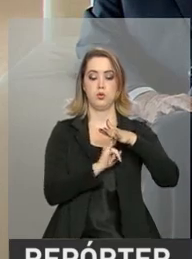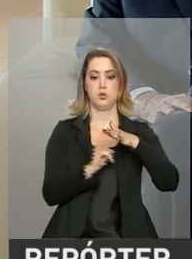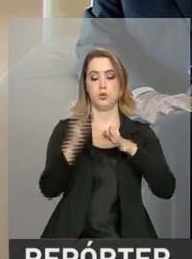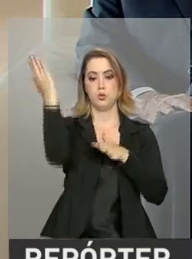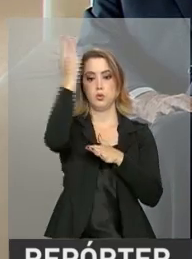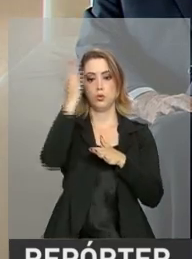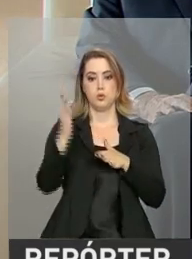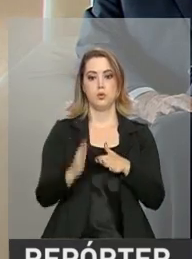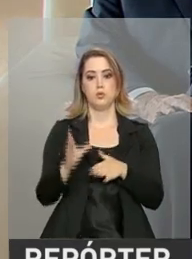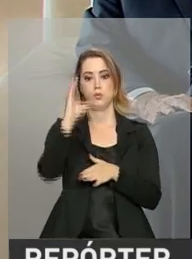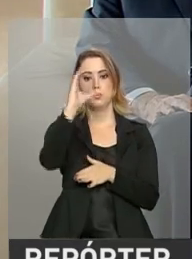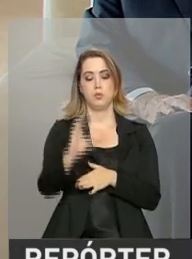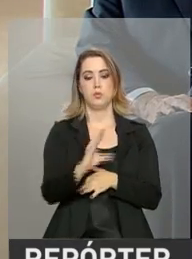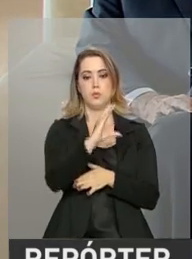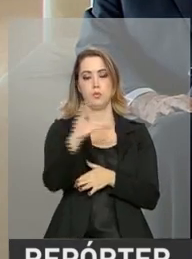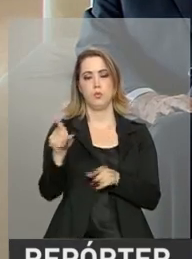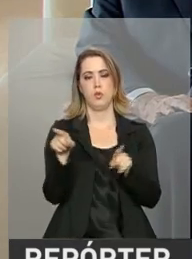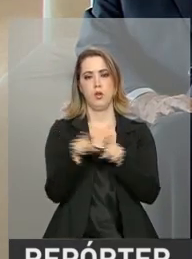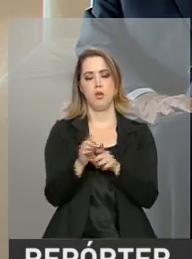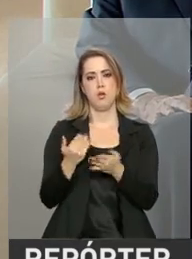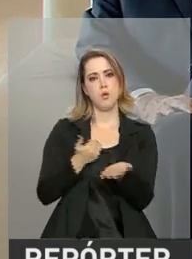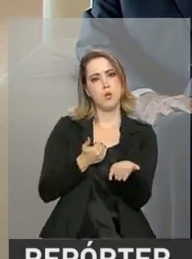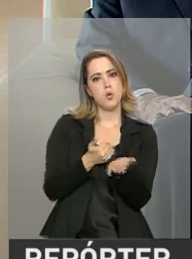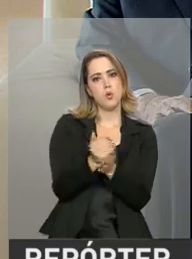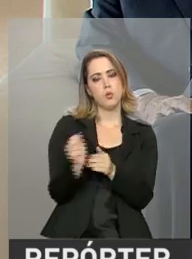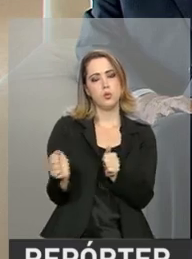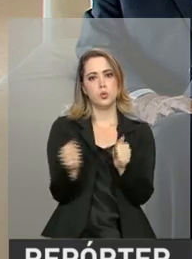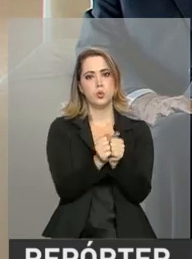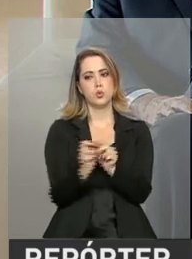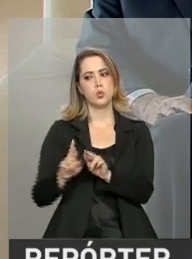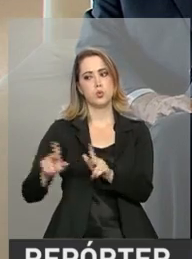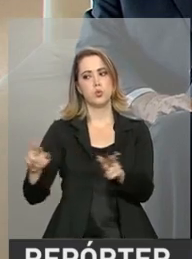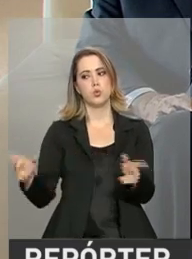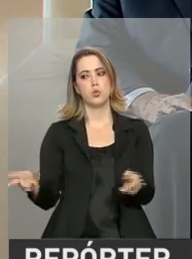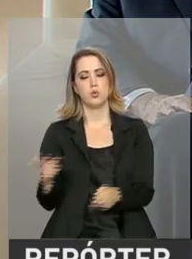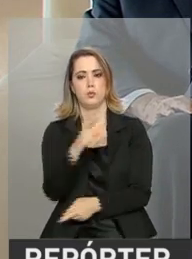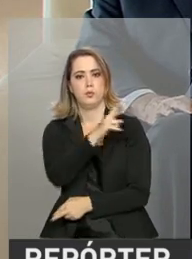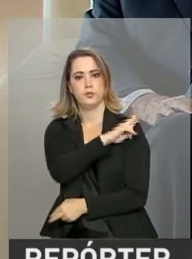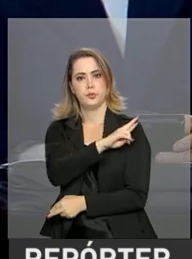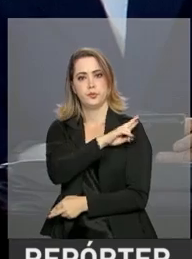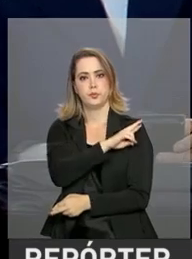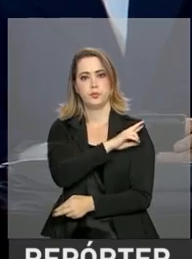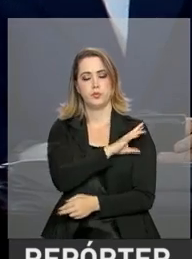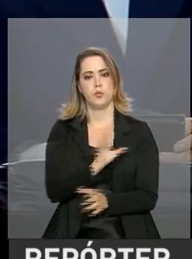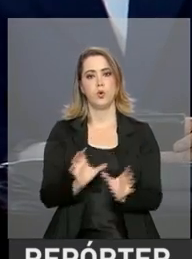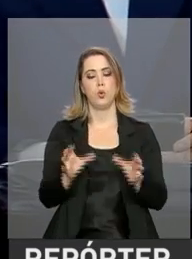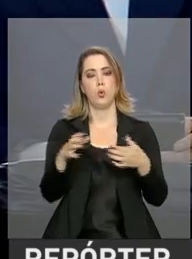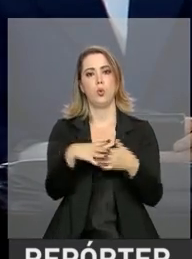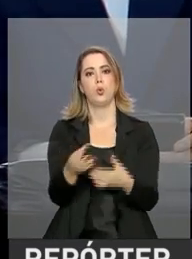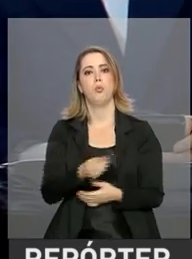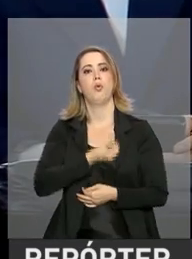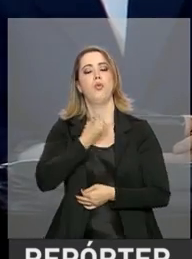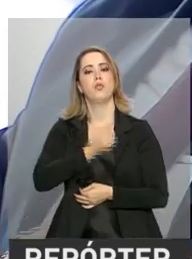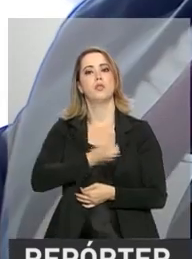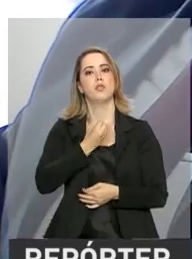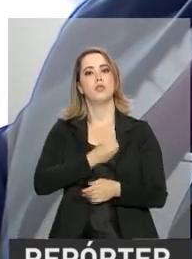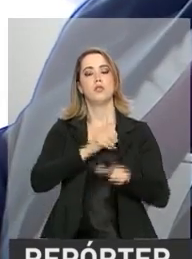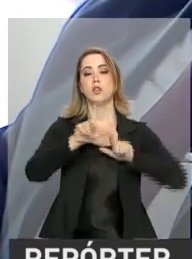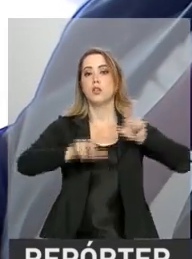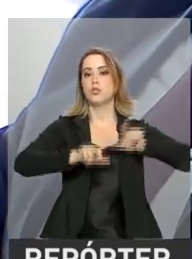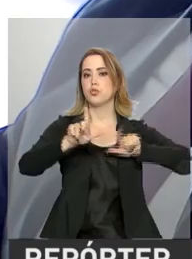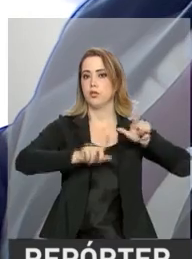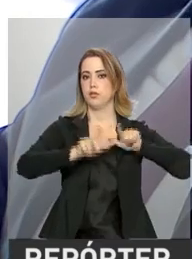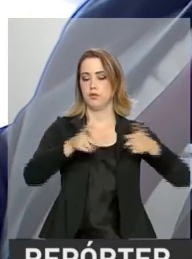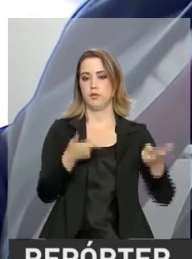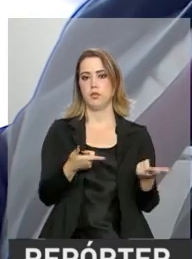da Alvorada e o cardeal estava acompanhado de representantes do Conselho da Rede Vida de Televisão. Dorani afirmou que